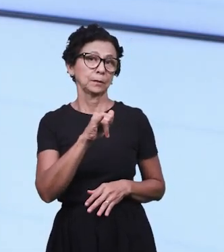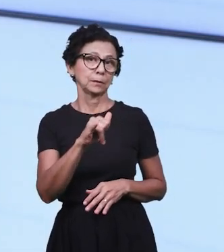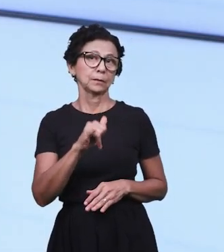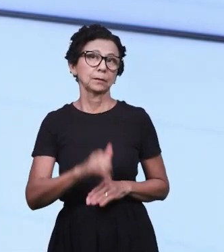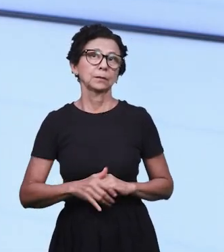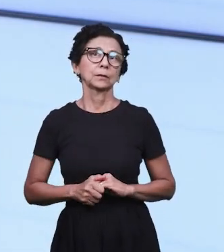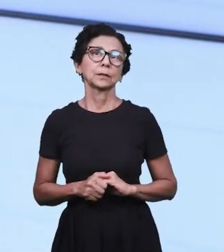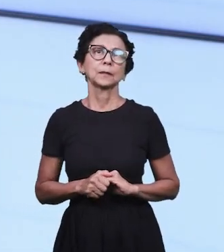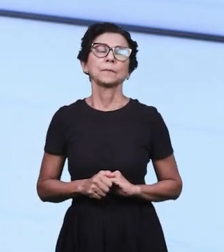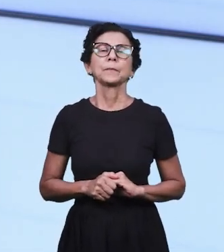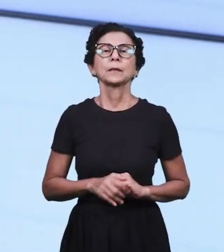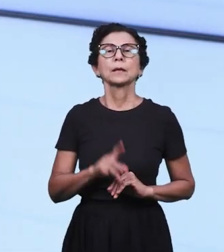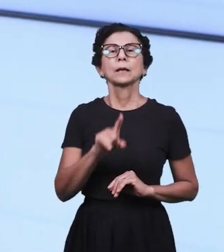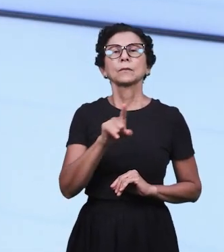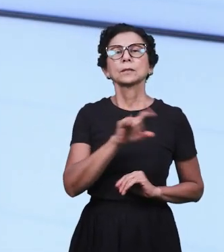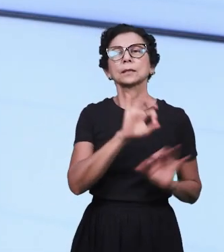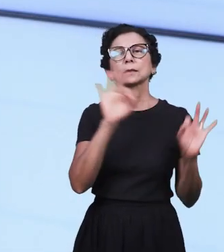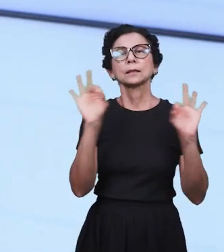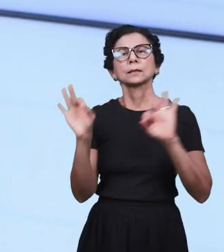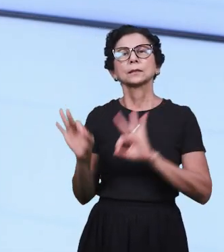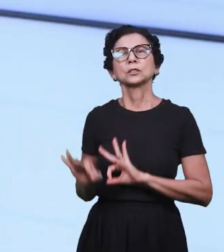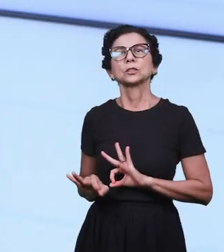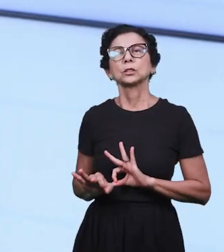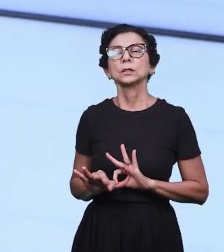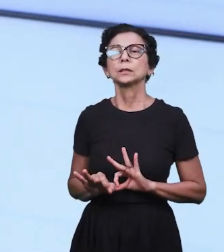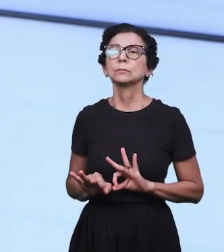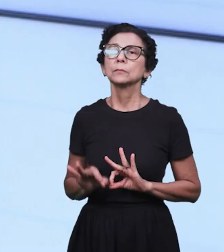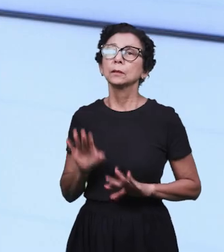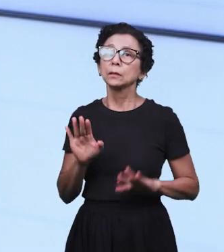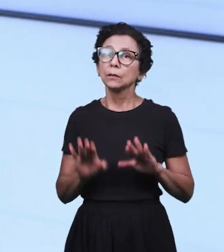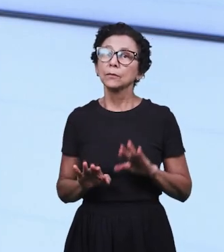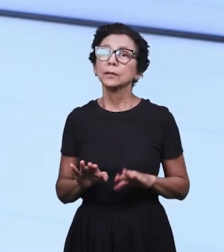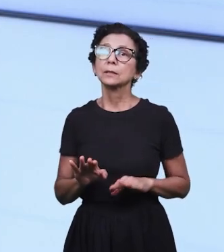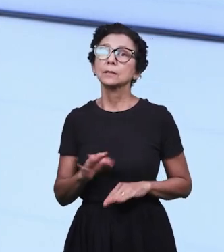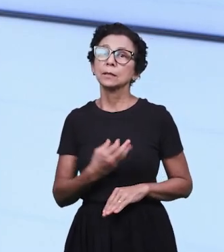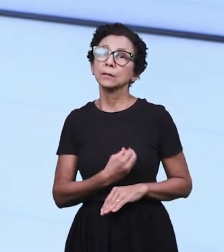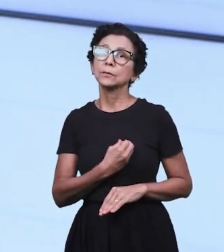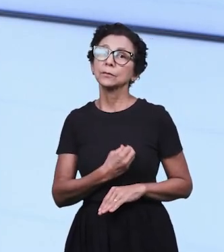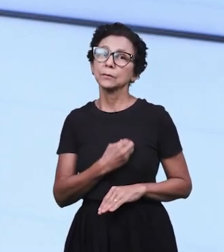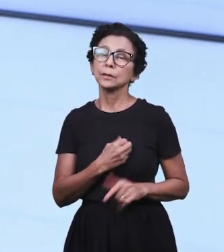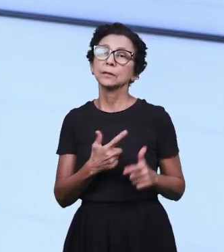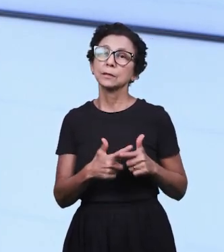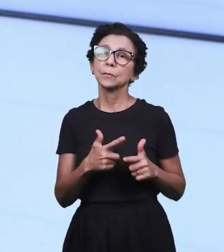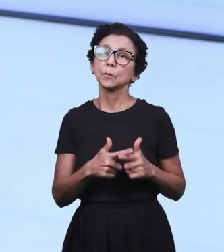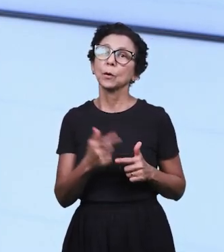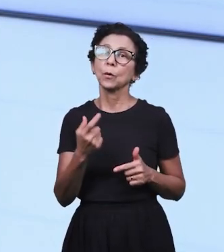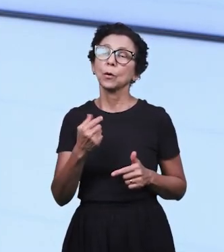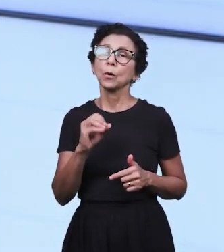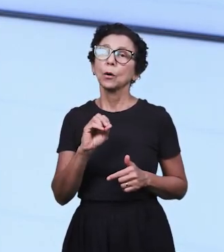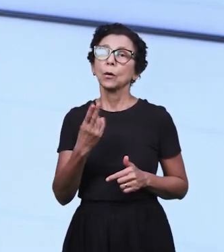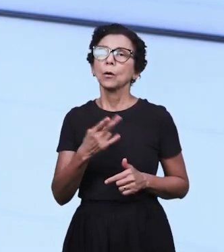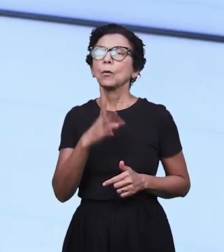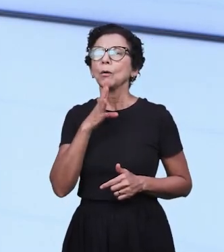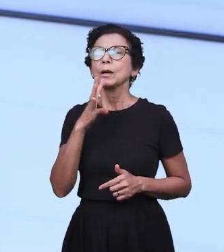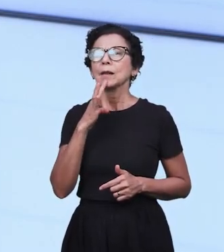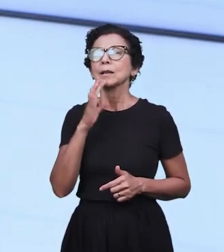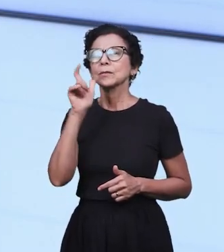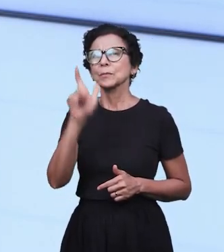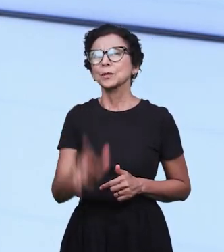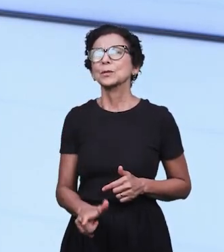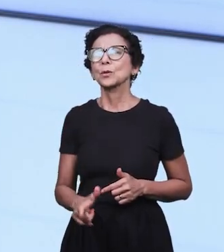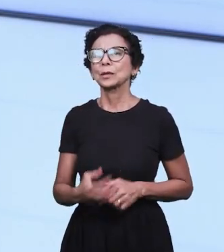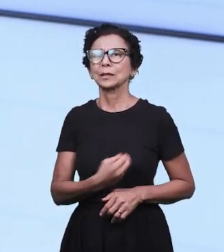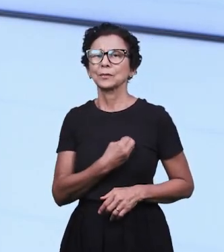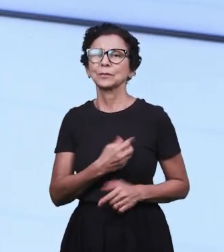que estão nos assistindo podem ter uma situação ou conhecer alguém que esteja numa situação isso é muito assim. comum, muito comum.